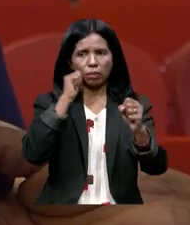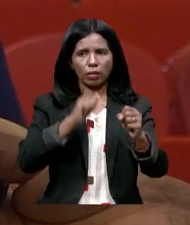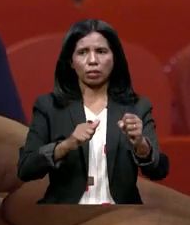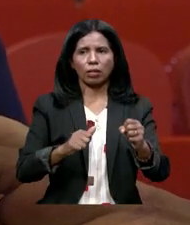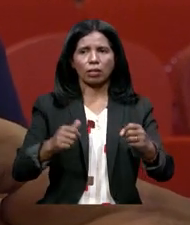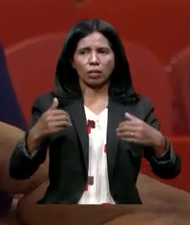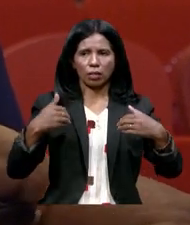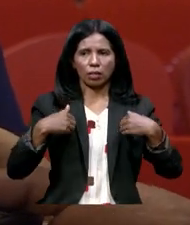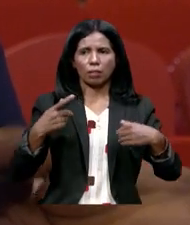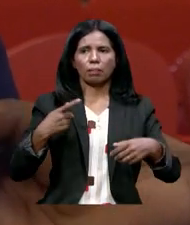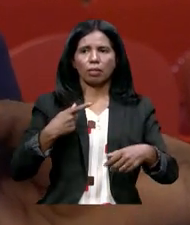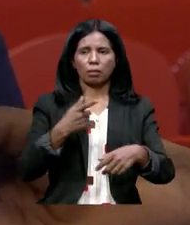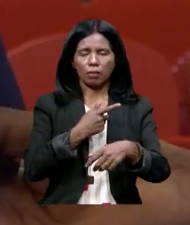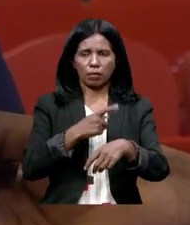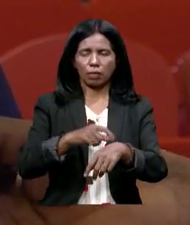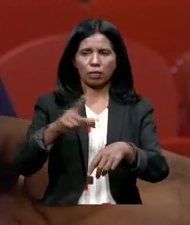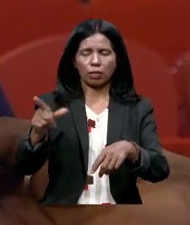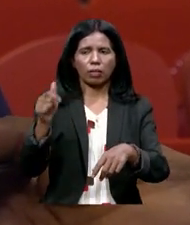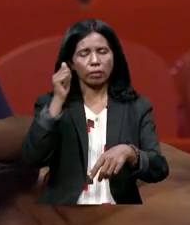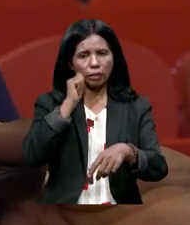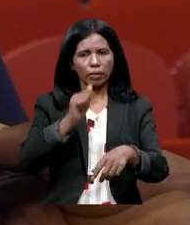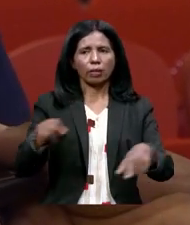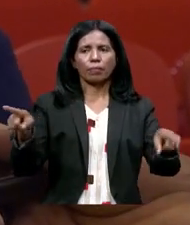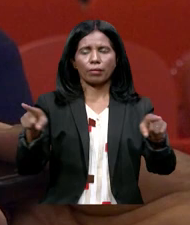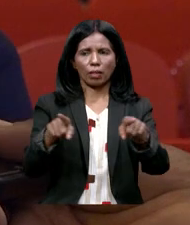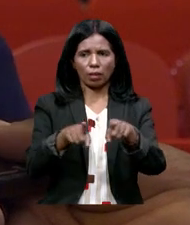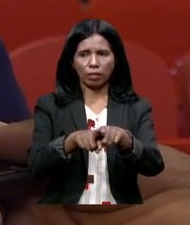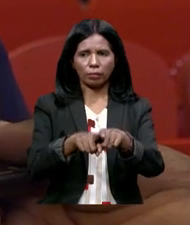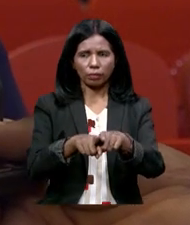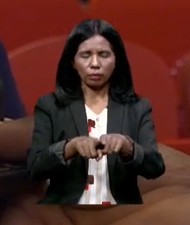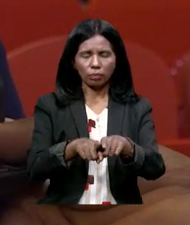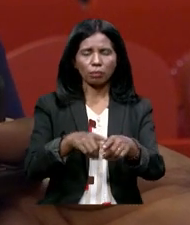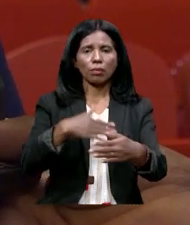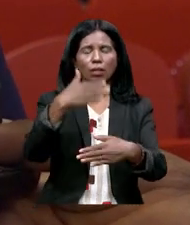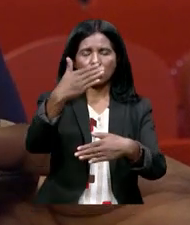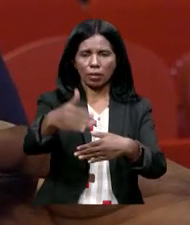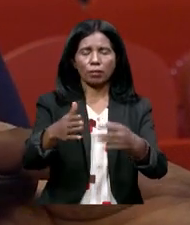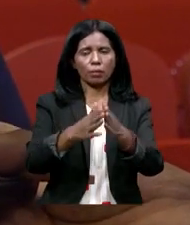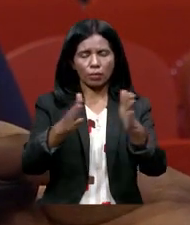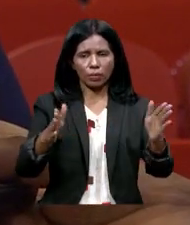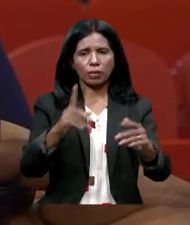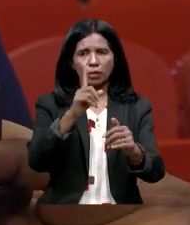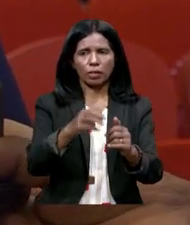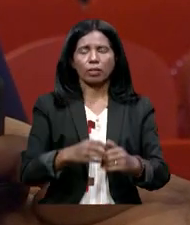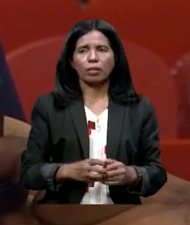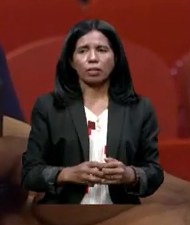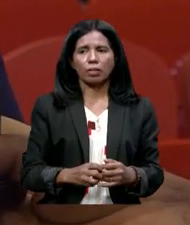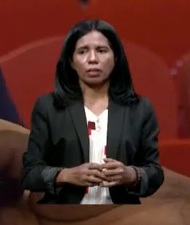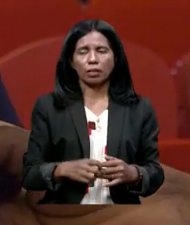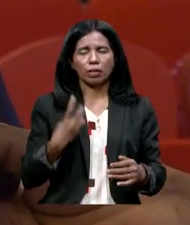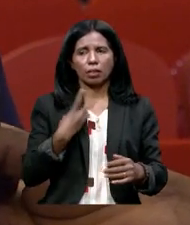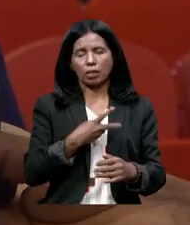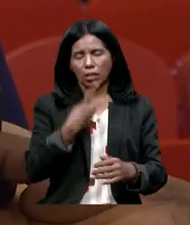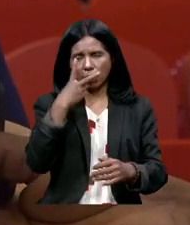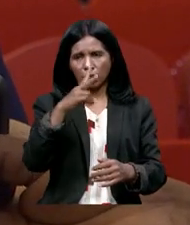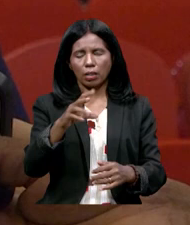Makia Parlamento Nacional. Feito não dá nem passo voto da ONA. E estaremos com a